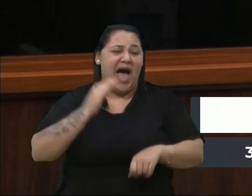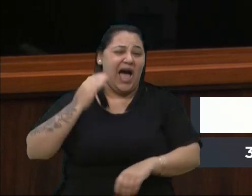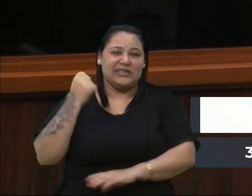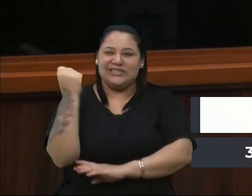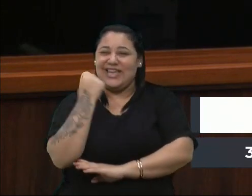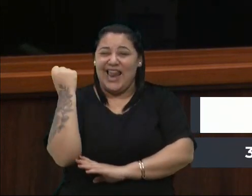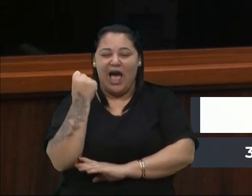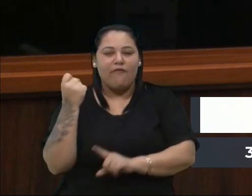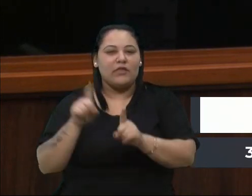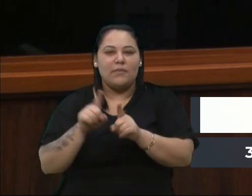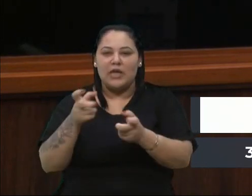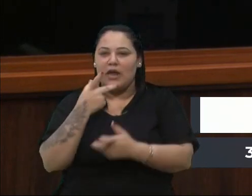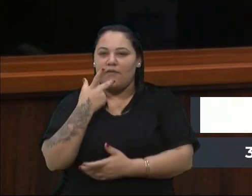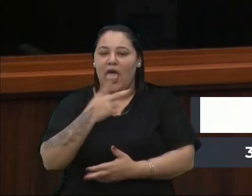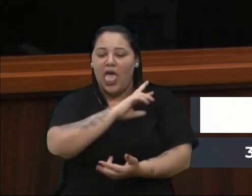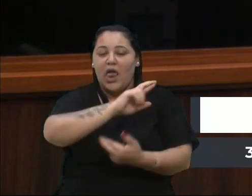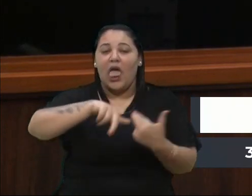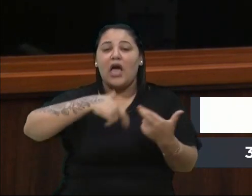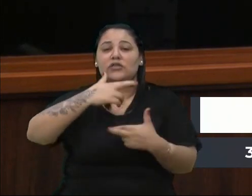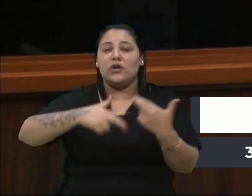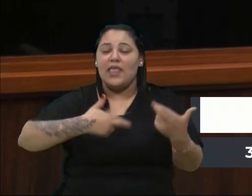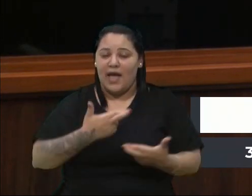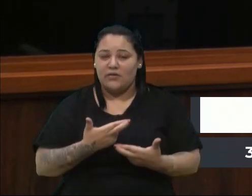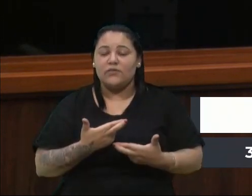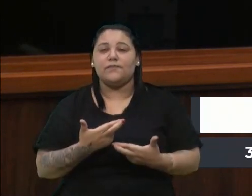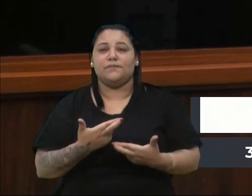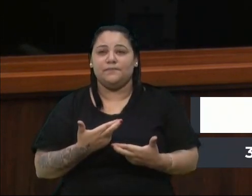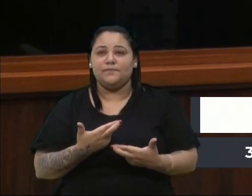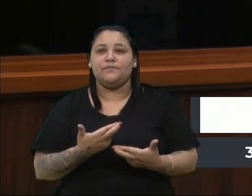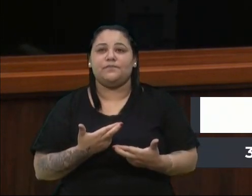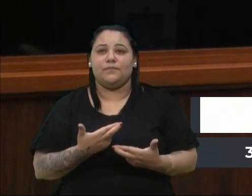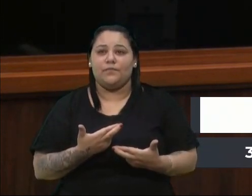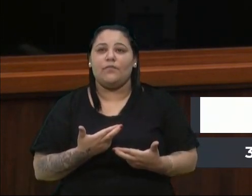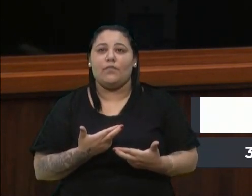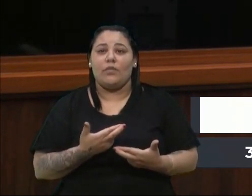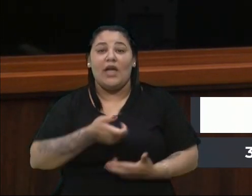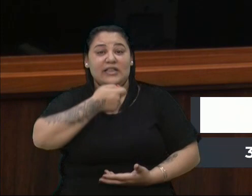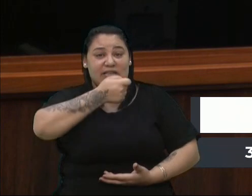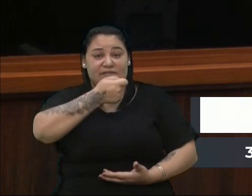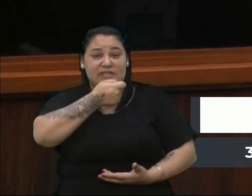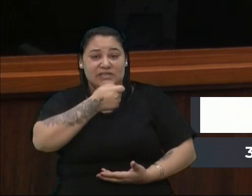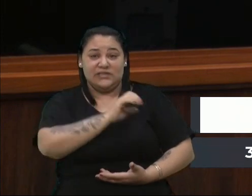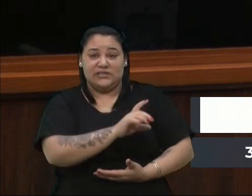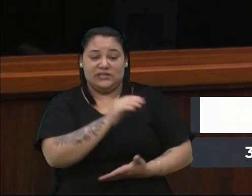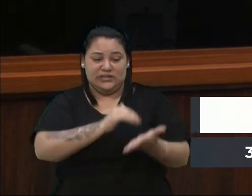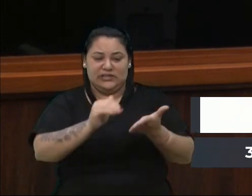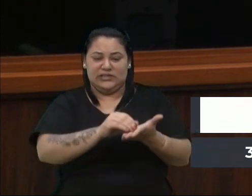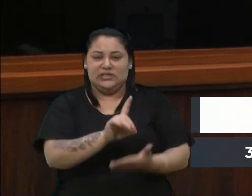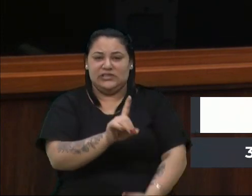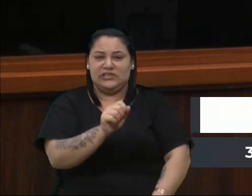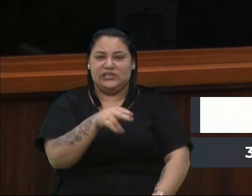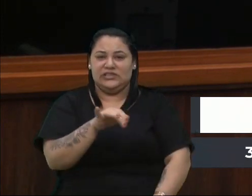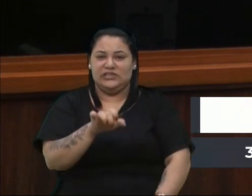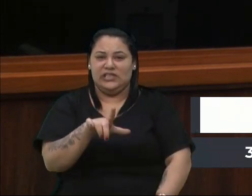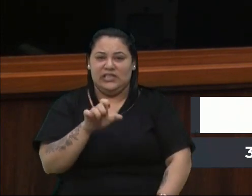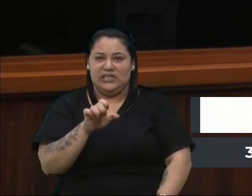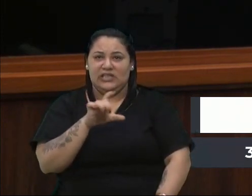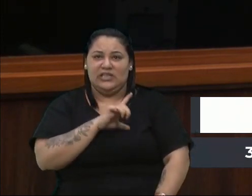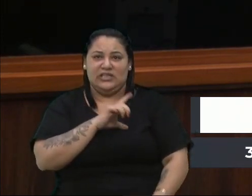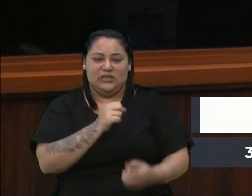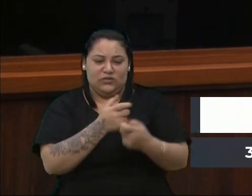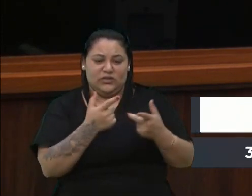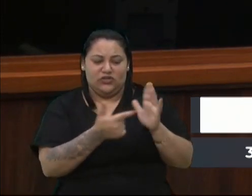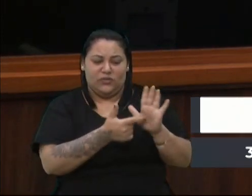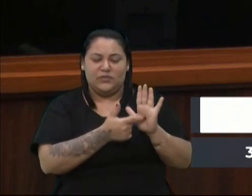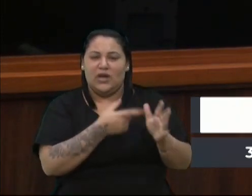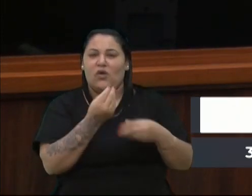de todas, em relação a esta entrevista, né? Tem coisas aqui que nós vamos mostrar, como